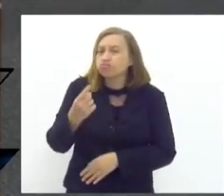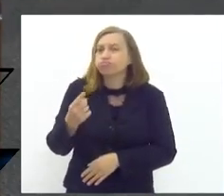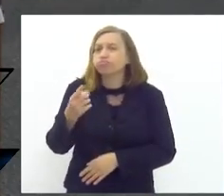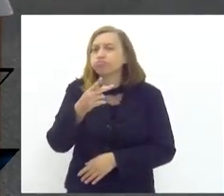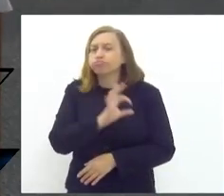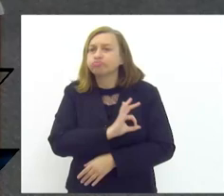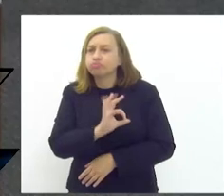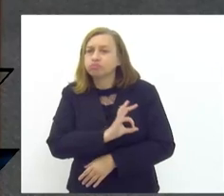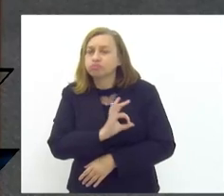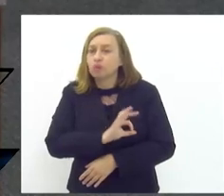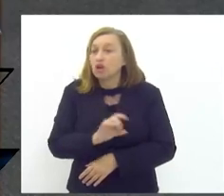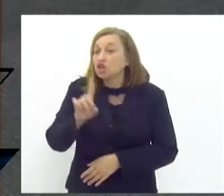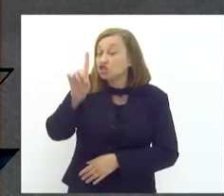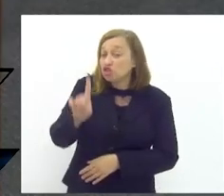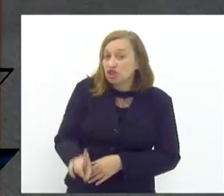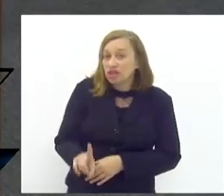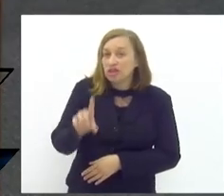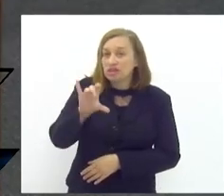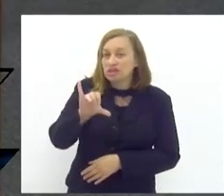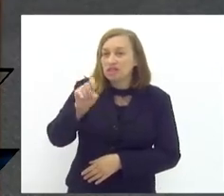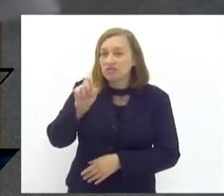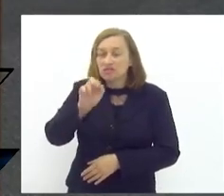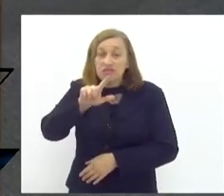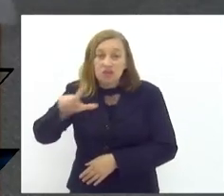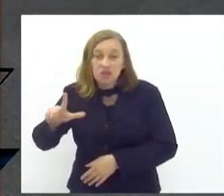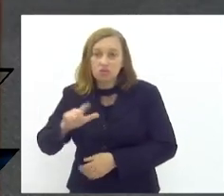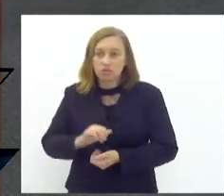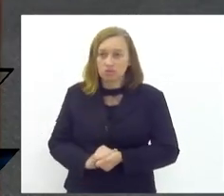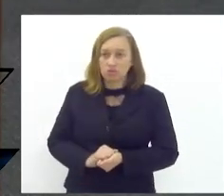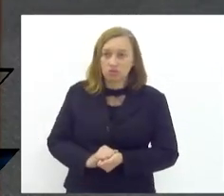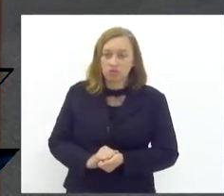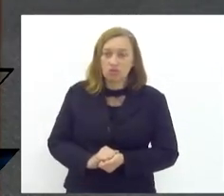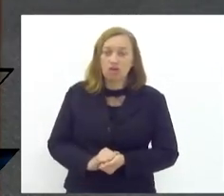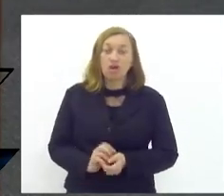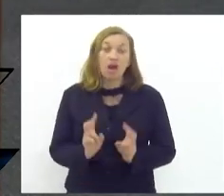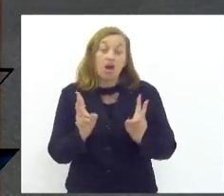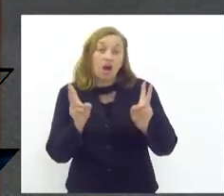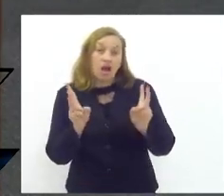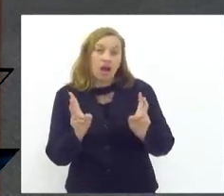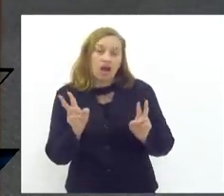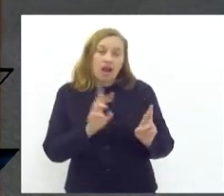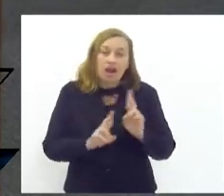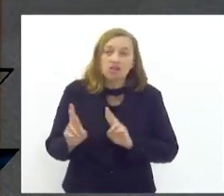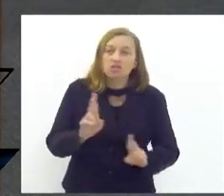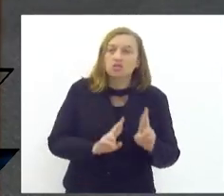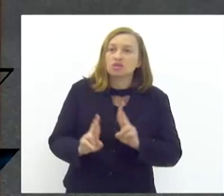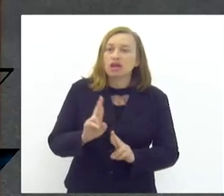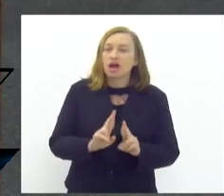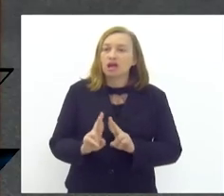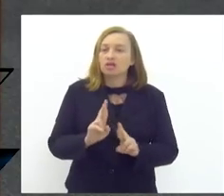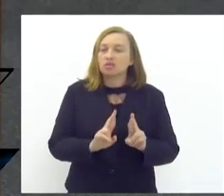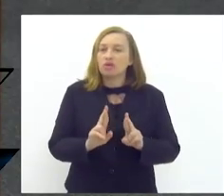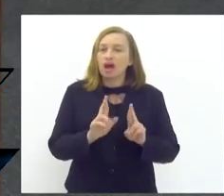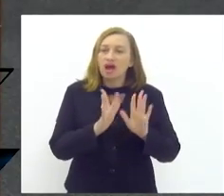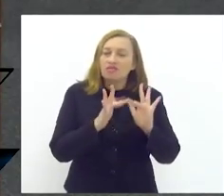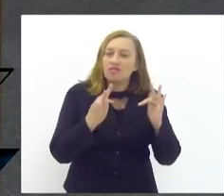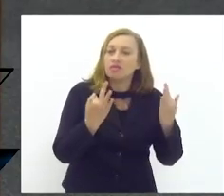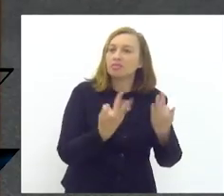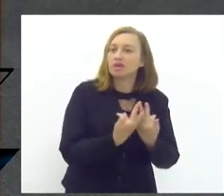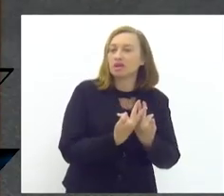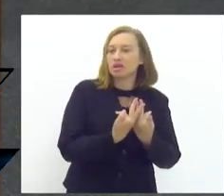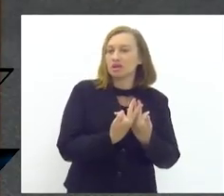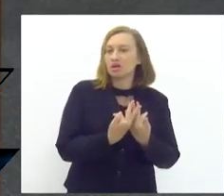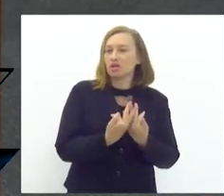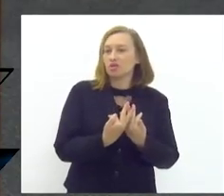questão de Direito Civil ou da vaga de Órfã ou da vaga de família então assim a minha única questão é